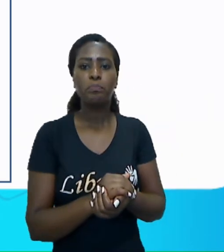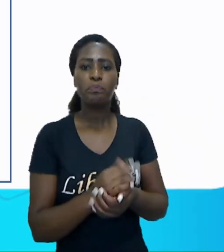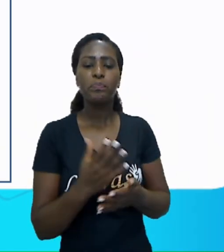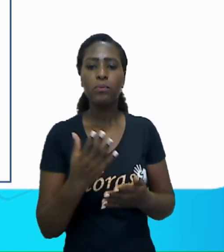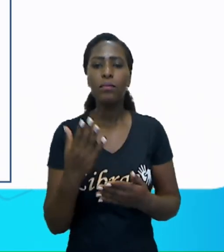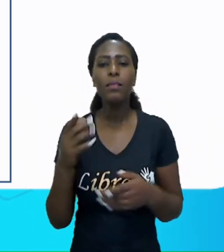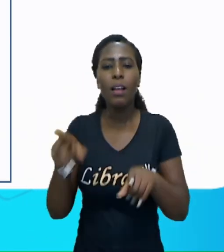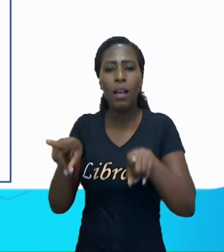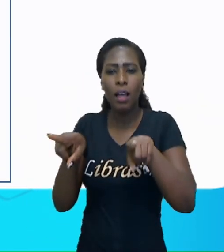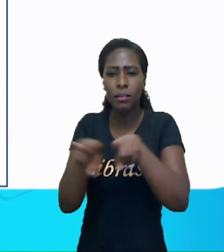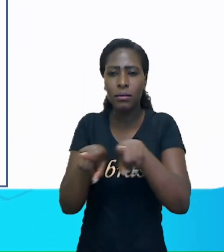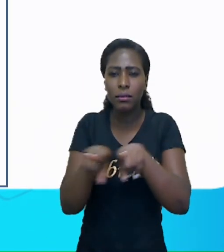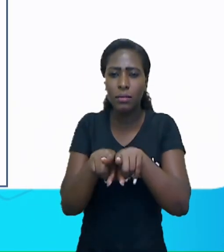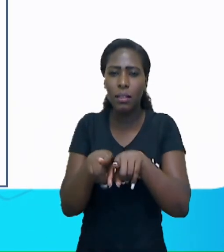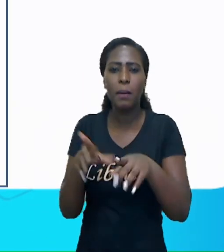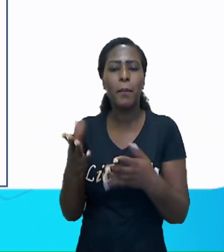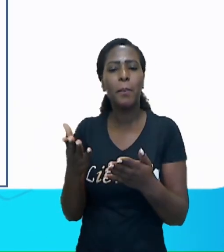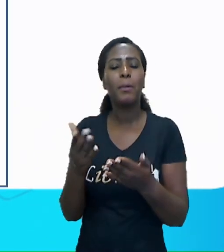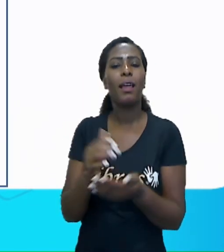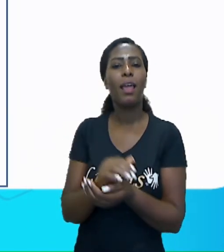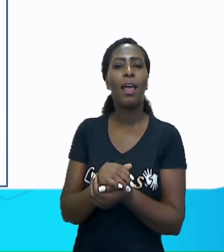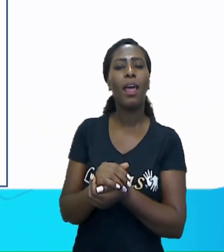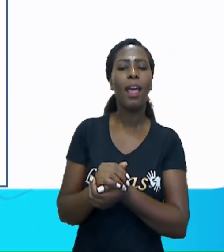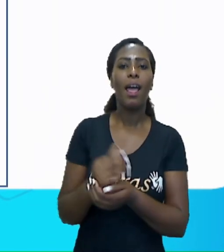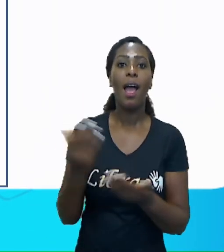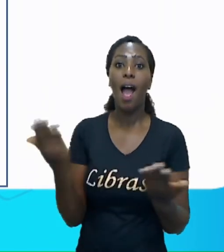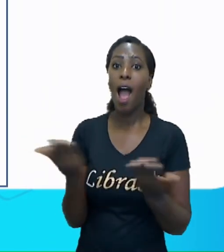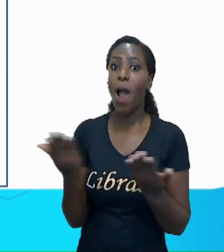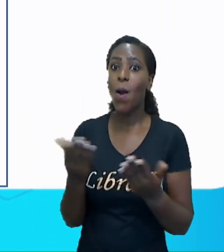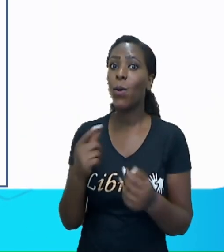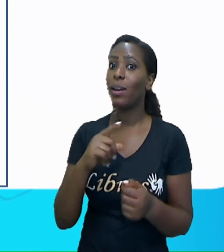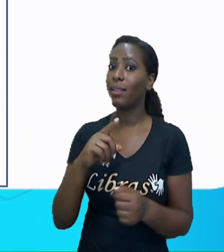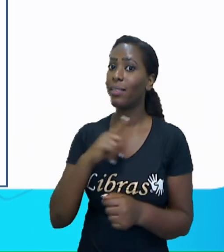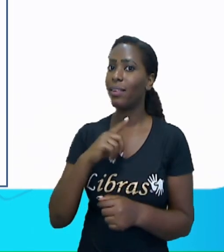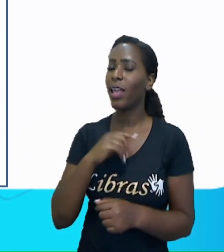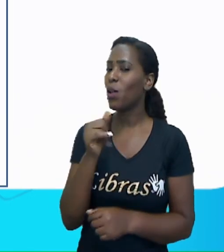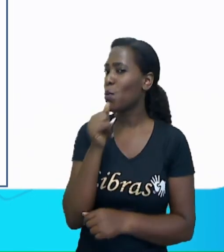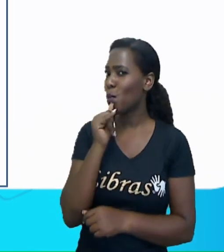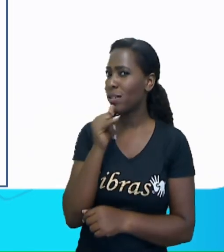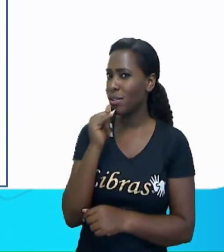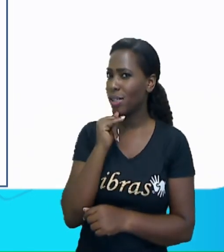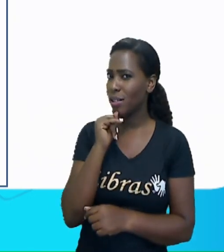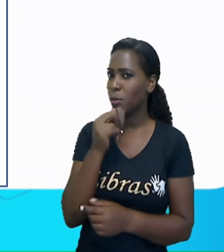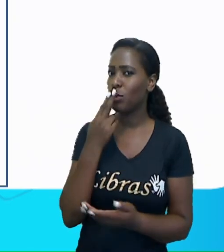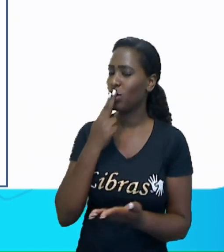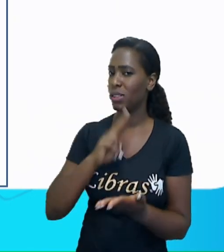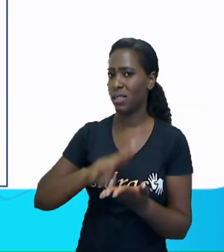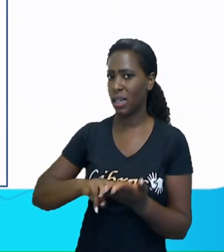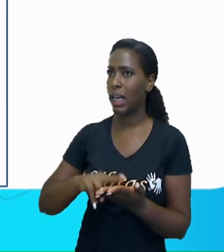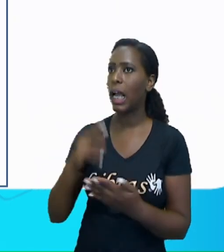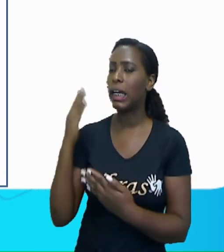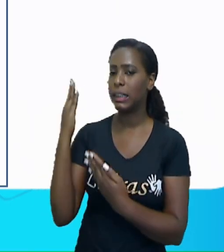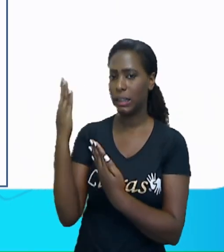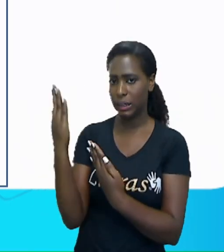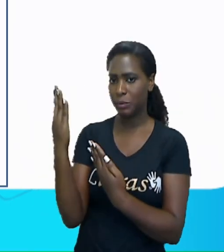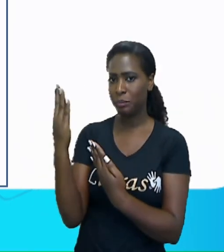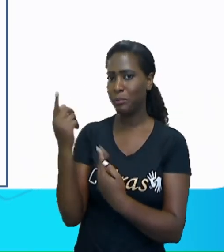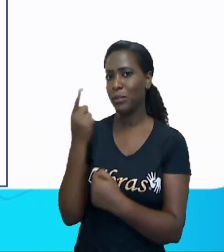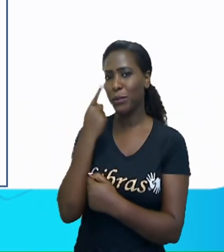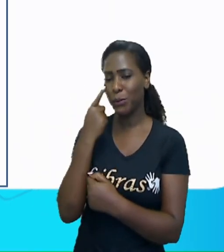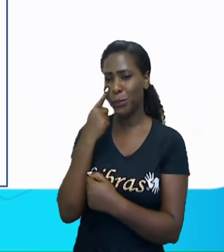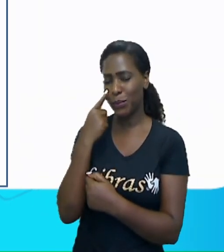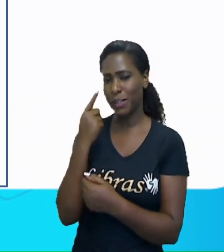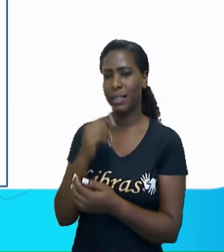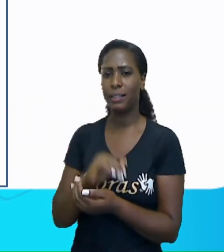parágrafos. E a despedida. Então vamos para um momento aqui prático, observando realmente uma carta aqui de